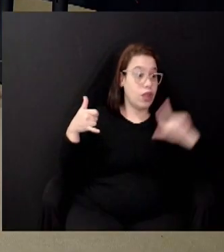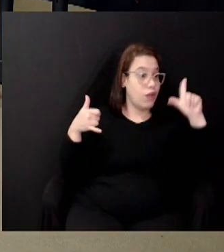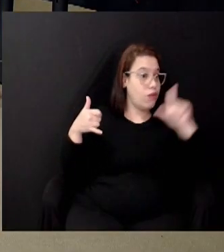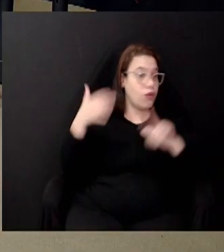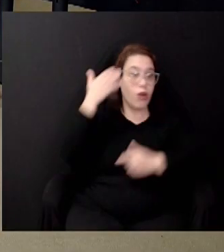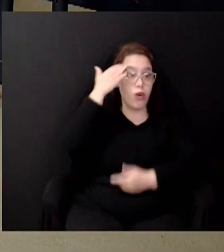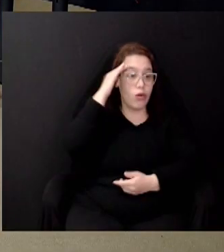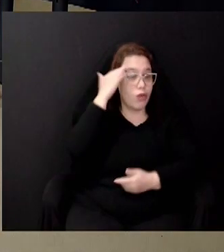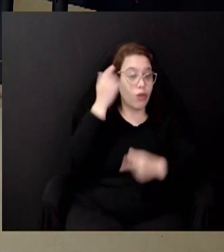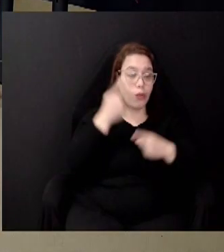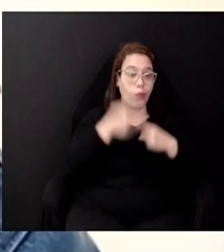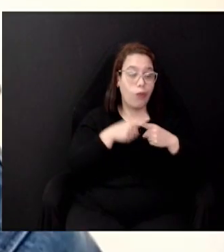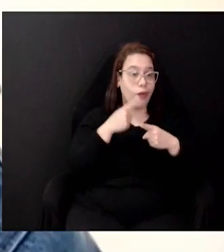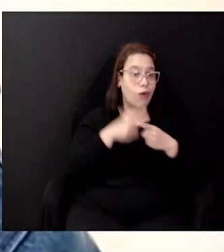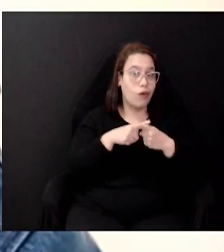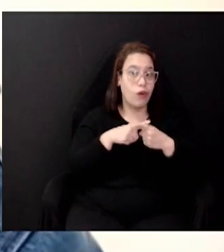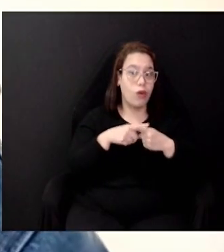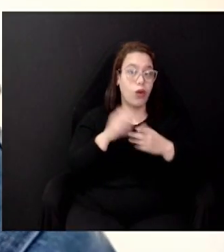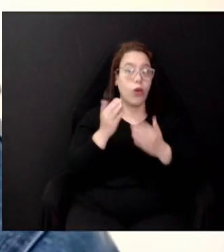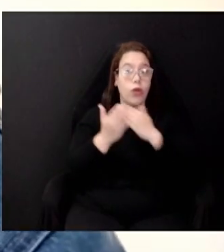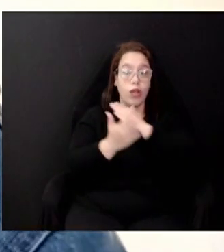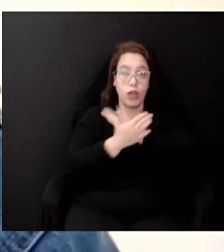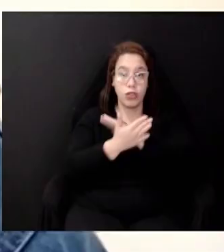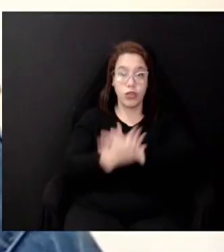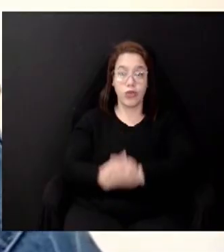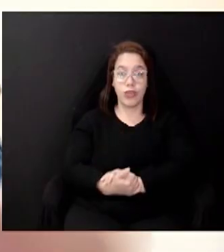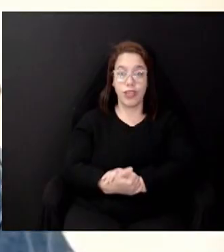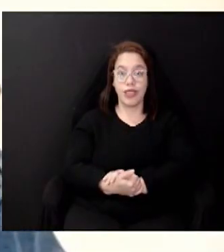disso, socorre a gente.